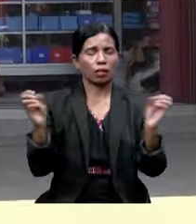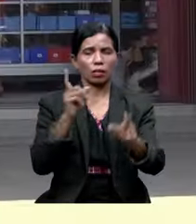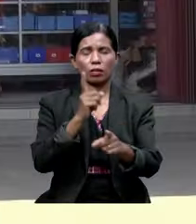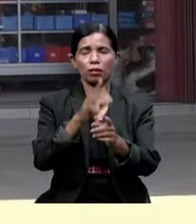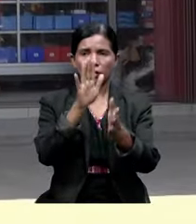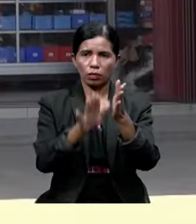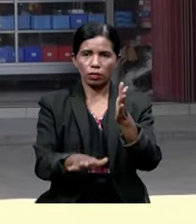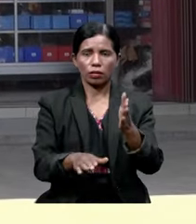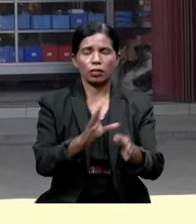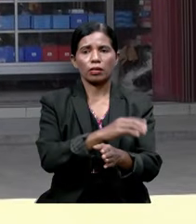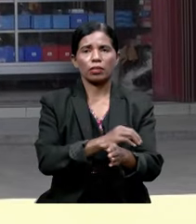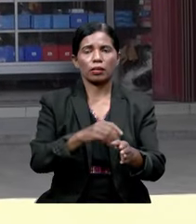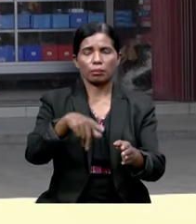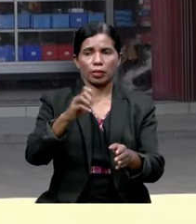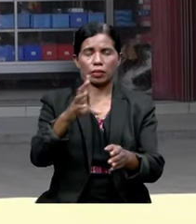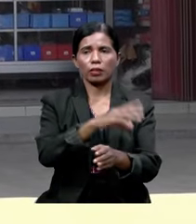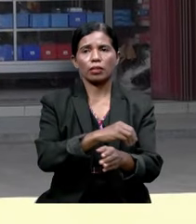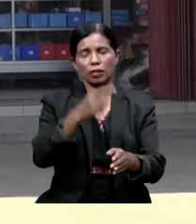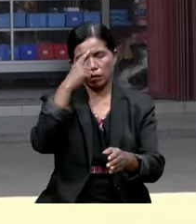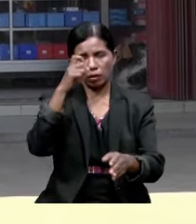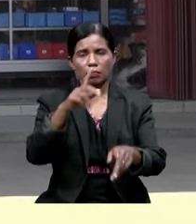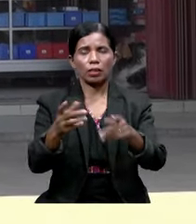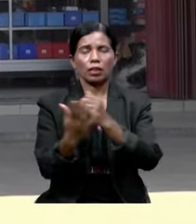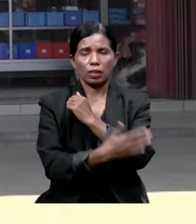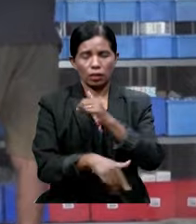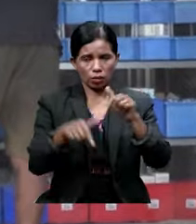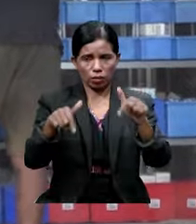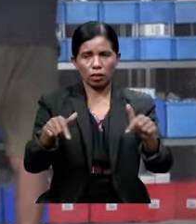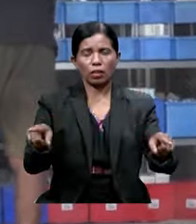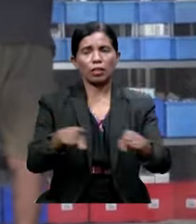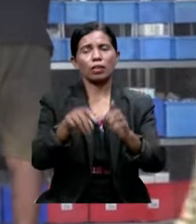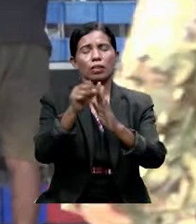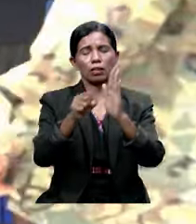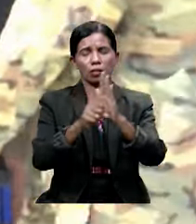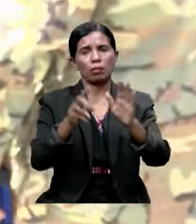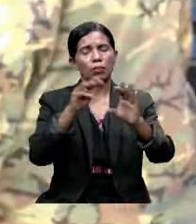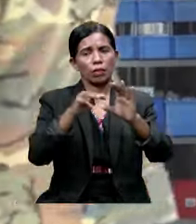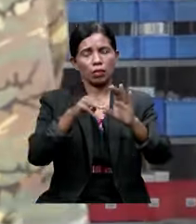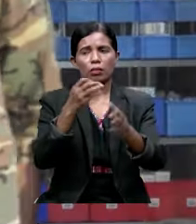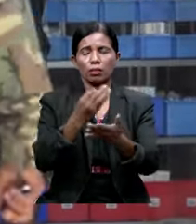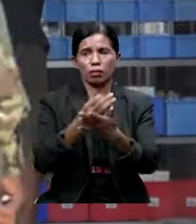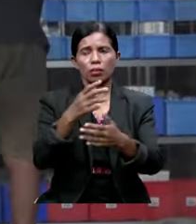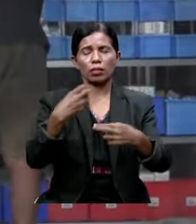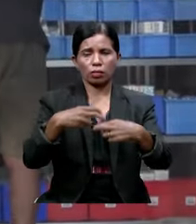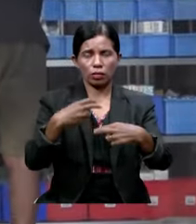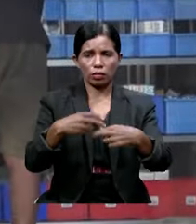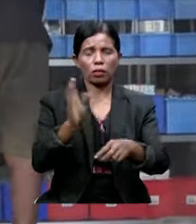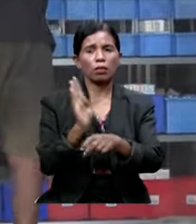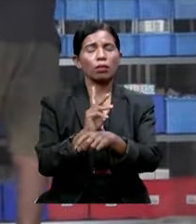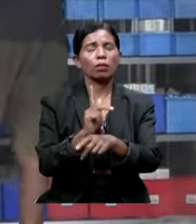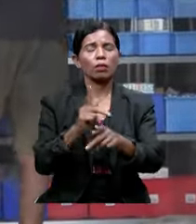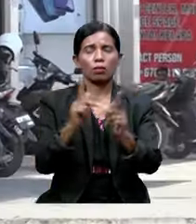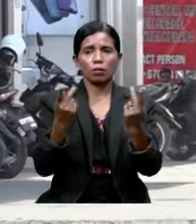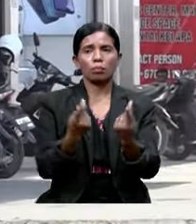menos. Tuir Pedro Ximenez, situação não acontece, tamo condição railaran, hanesan estatuto rai no mercado financeiro, mas dificulta empresário sira